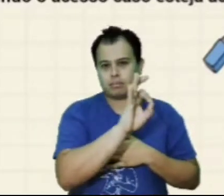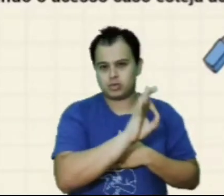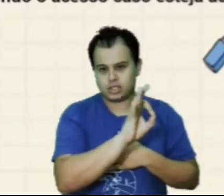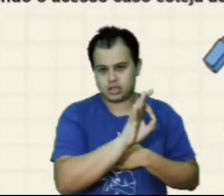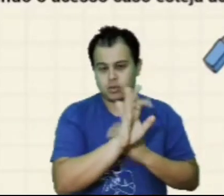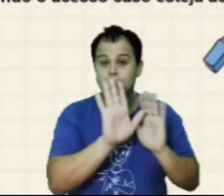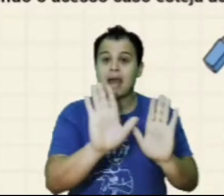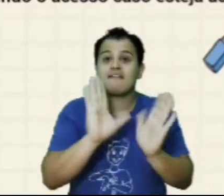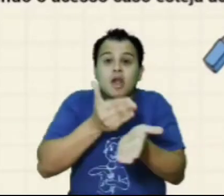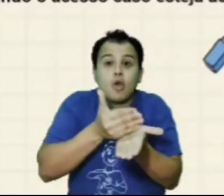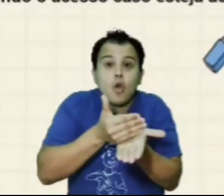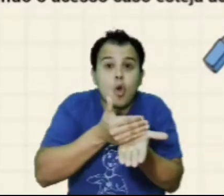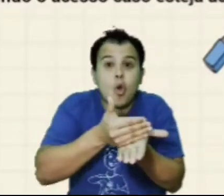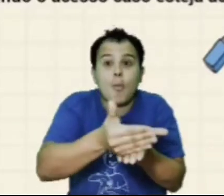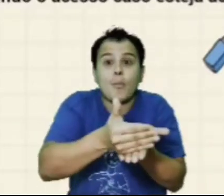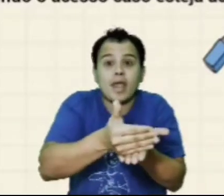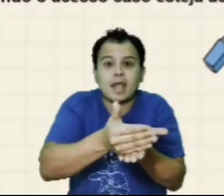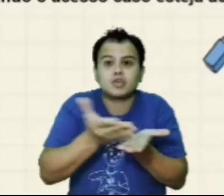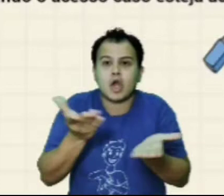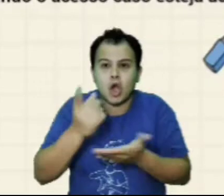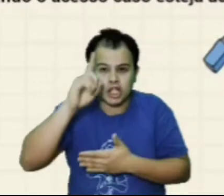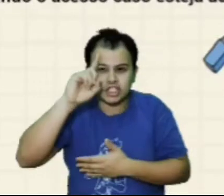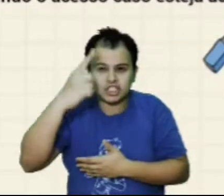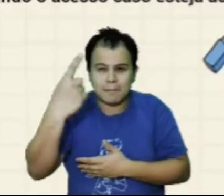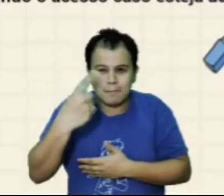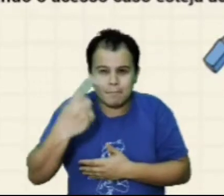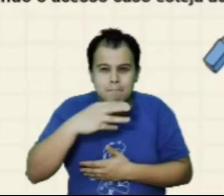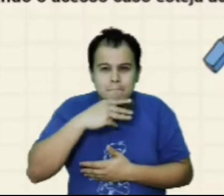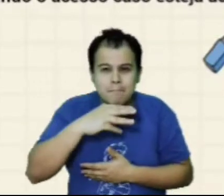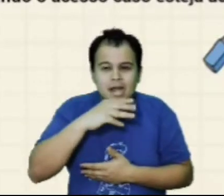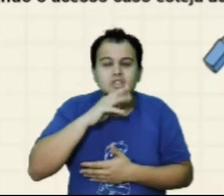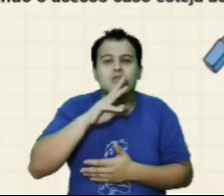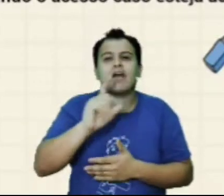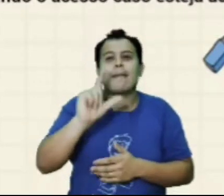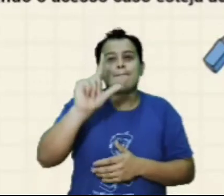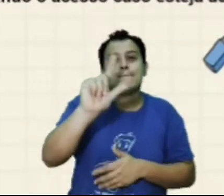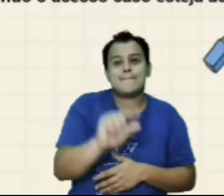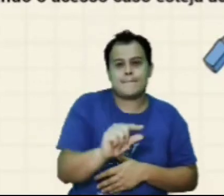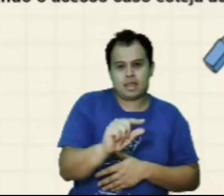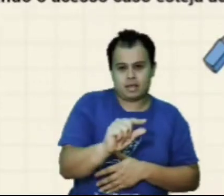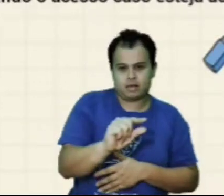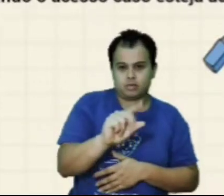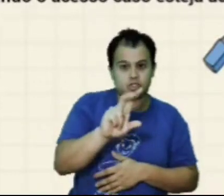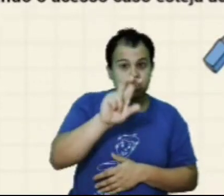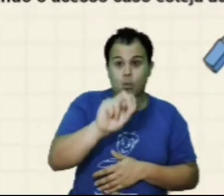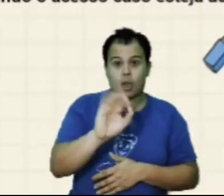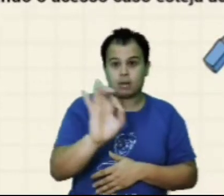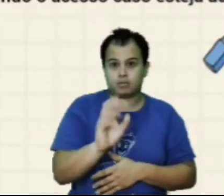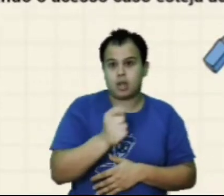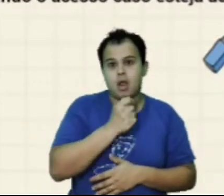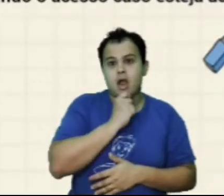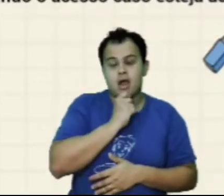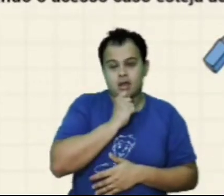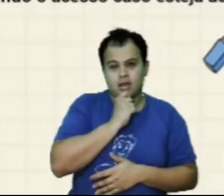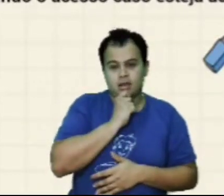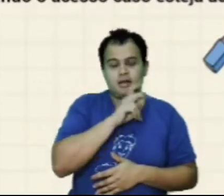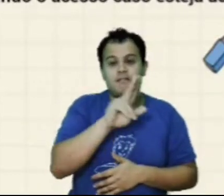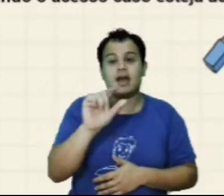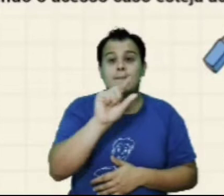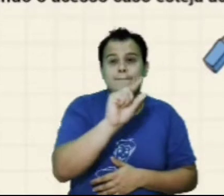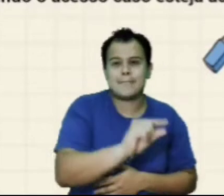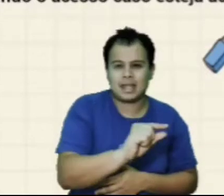com um pouquinho menos para a gente ir fazendo toda a adequação, toda a adaptação das crianças em todas essas medidas que